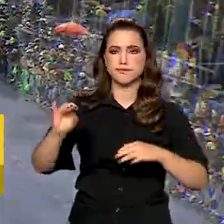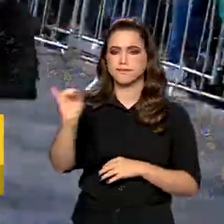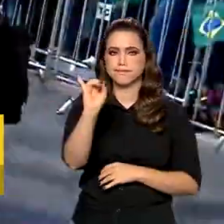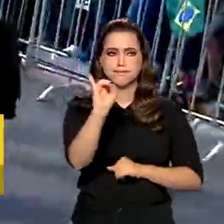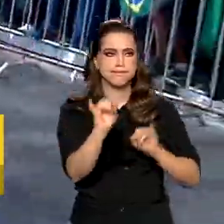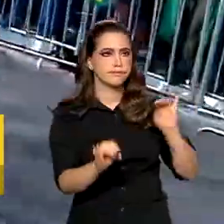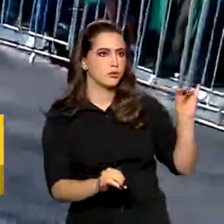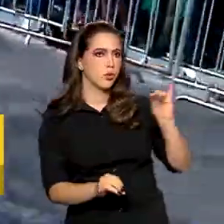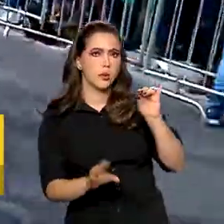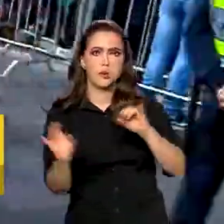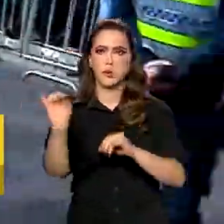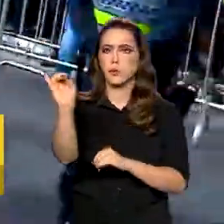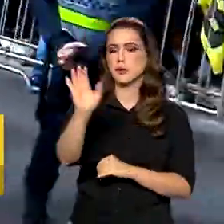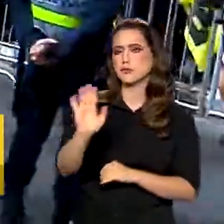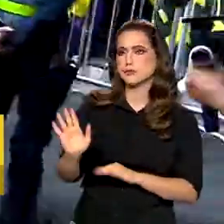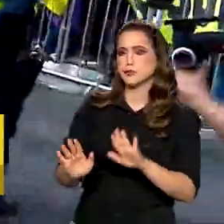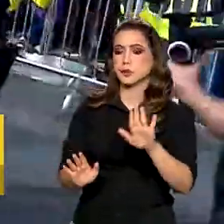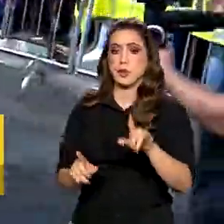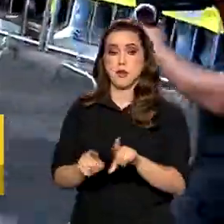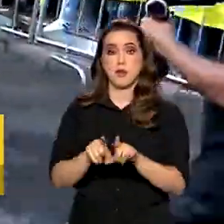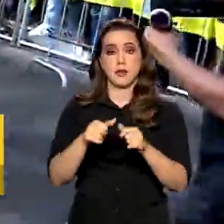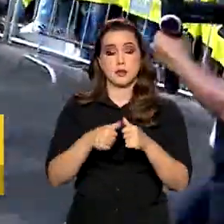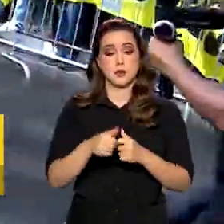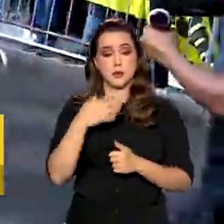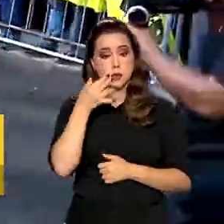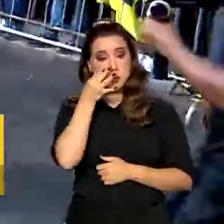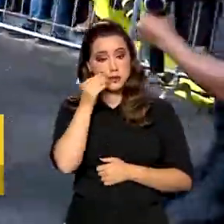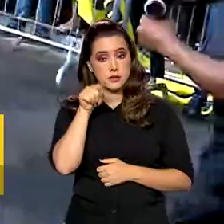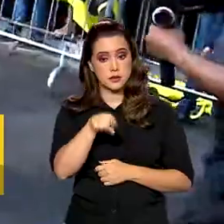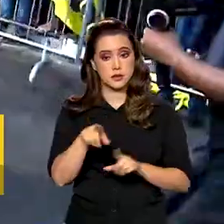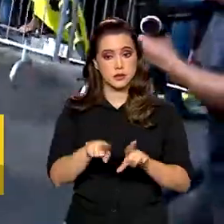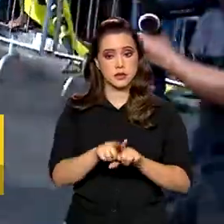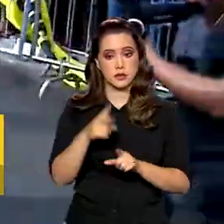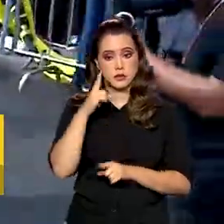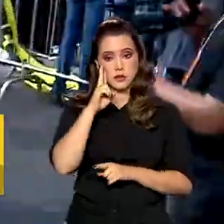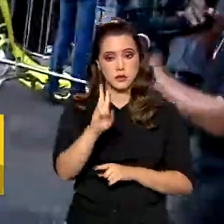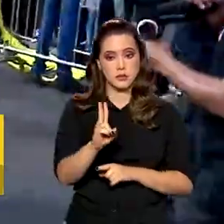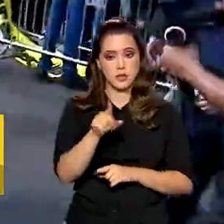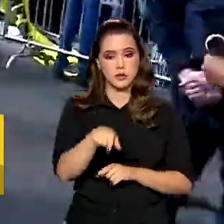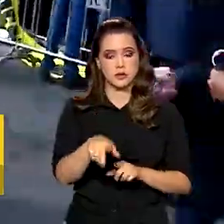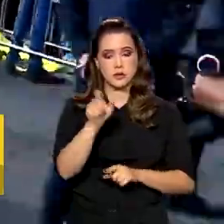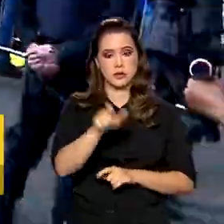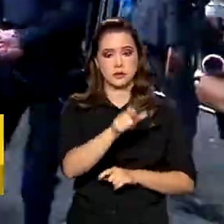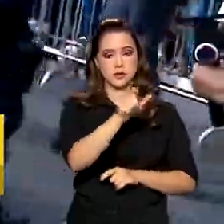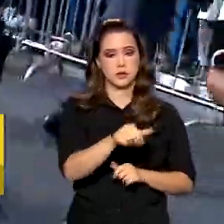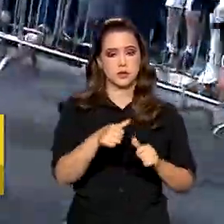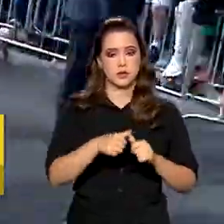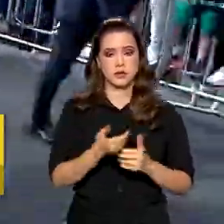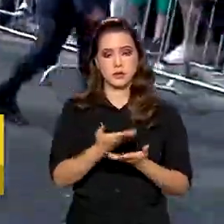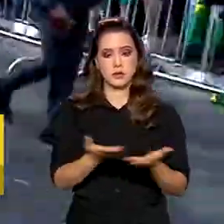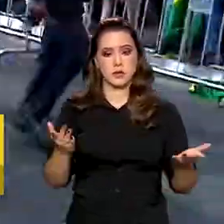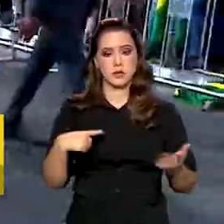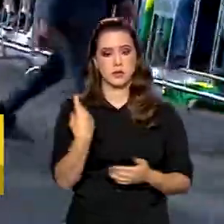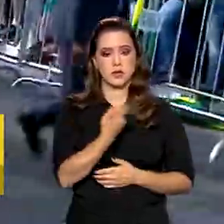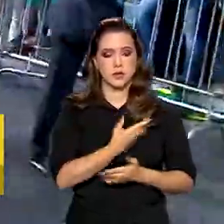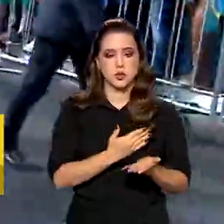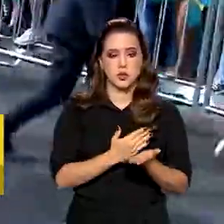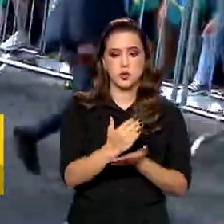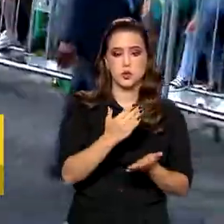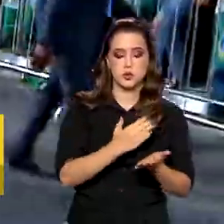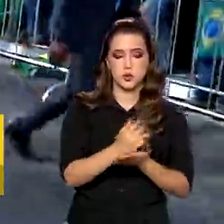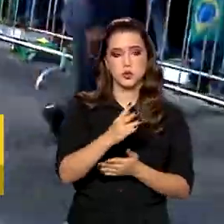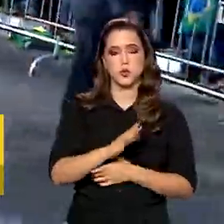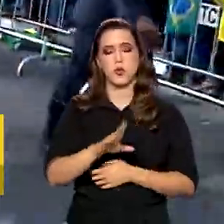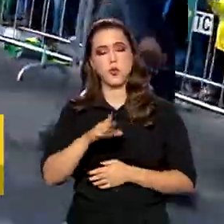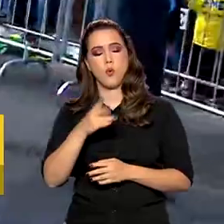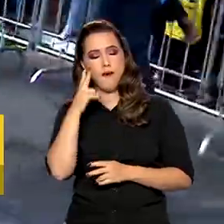acompanhar aqui o desfile em Brasília, na esplanada dos ministérios, a cena aí com as pessoas que estão lá e a gente segue acompanhando aqui